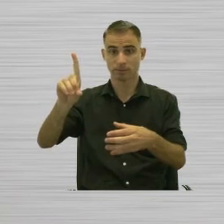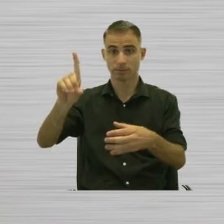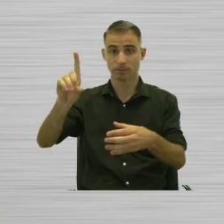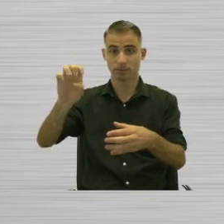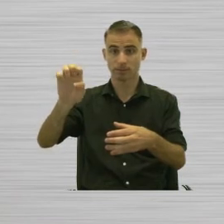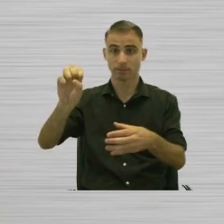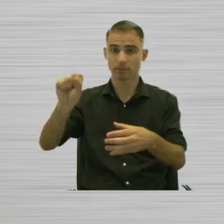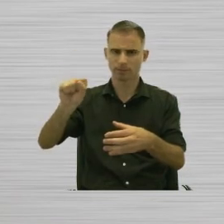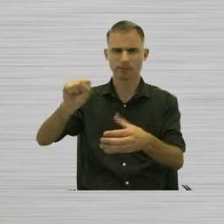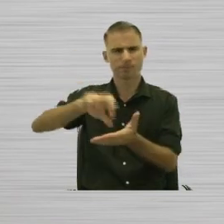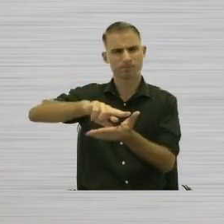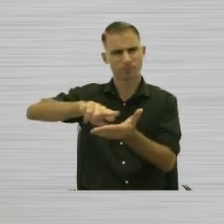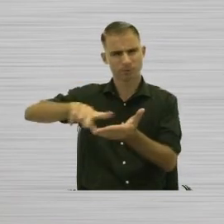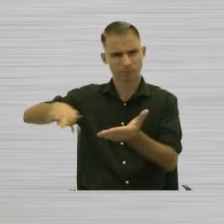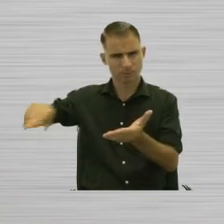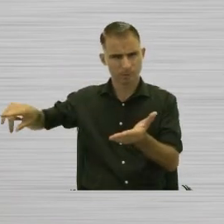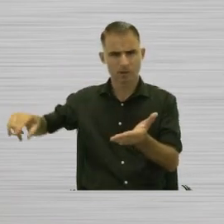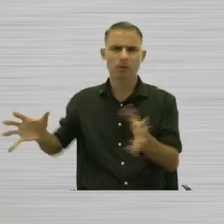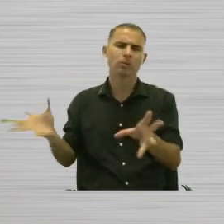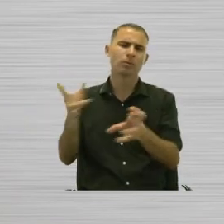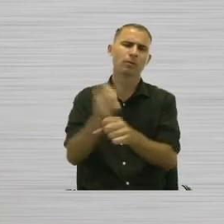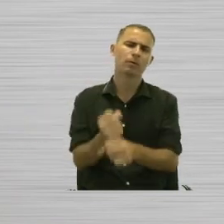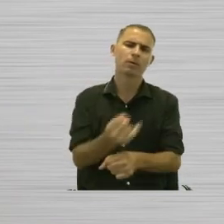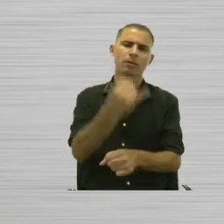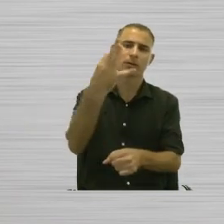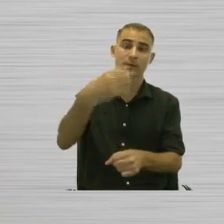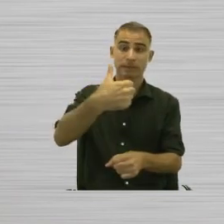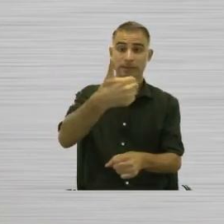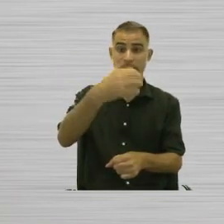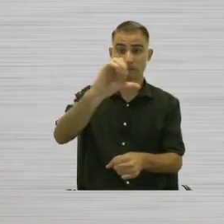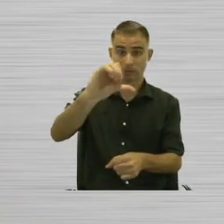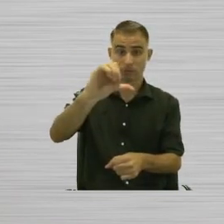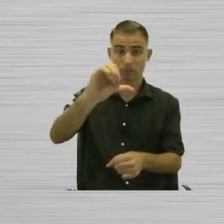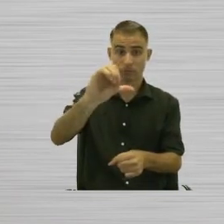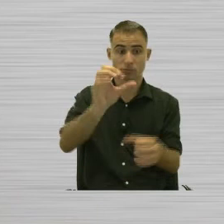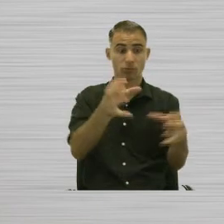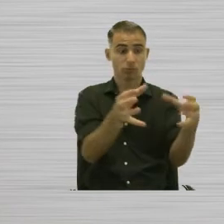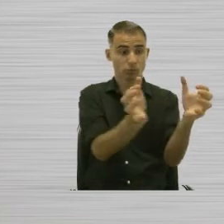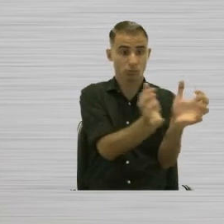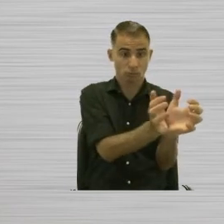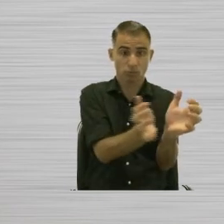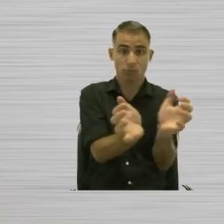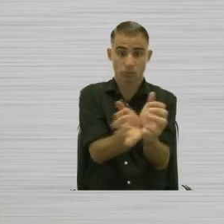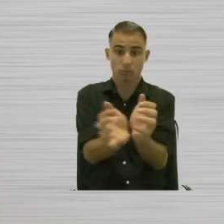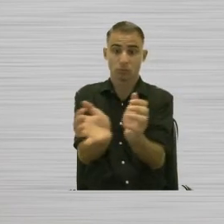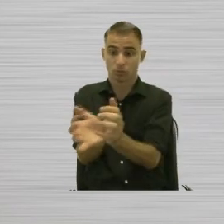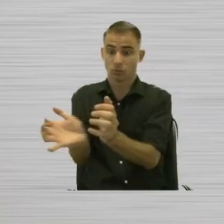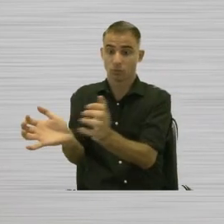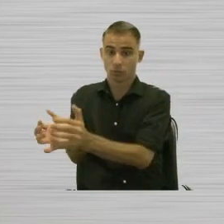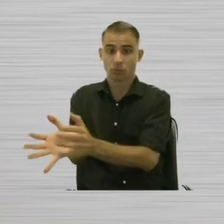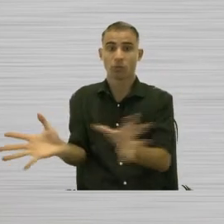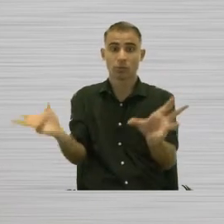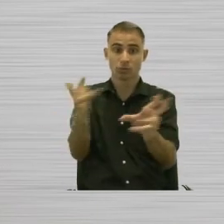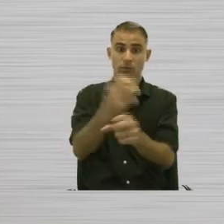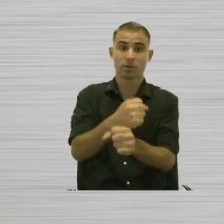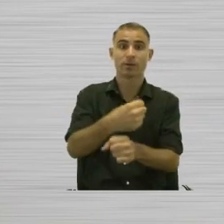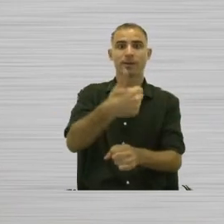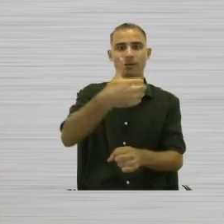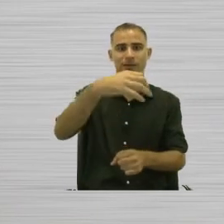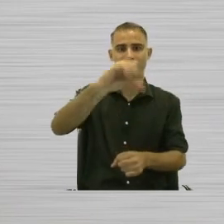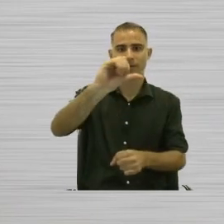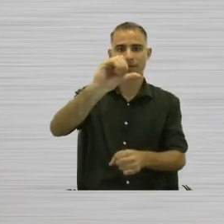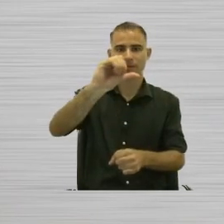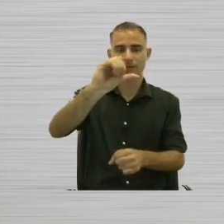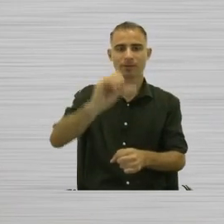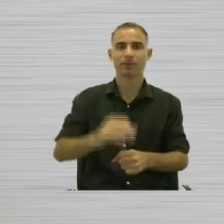de 19 especialidades médicas. E aí a gente tem uma oferta média de consultas novas por mês, a